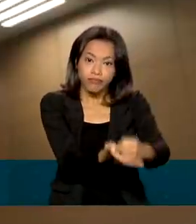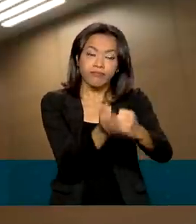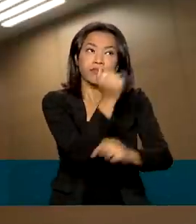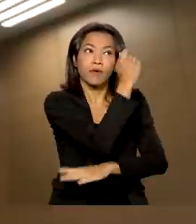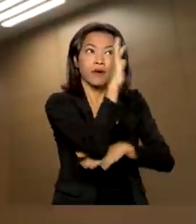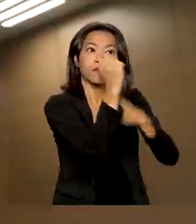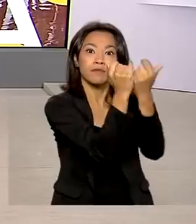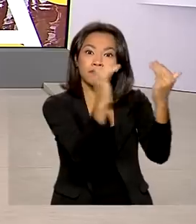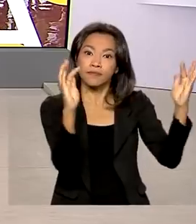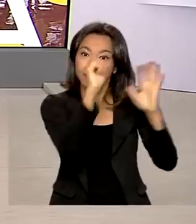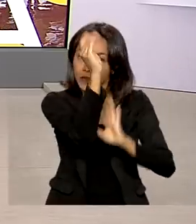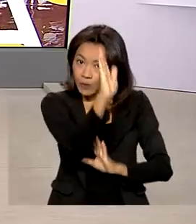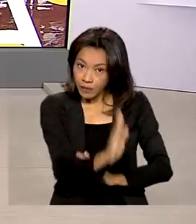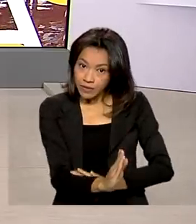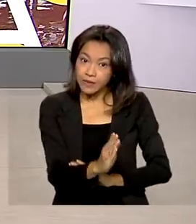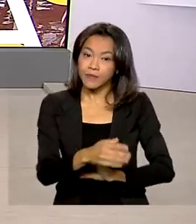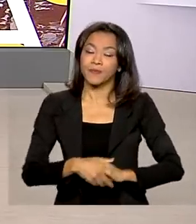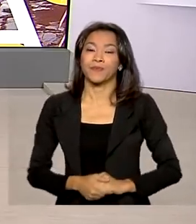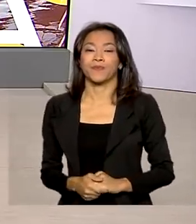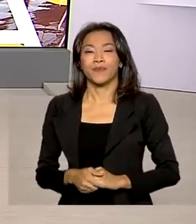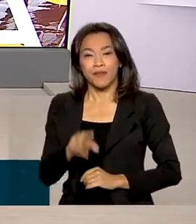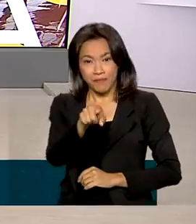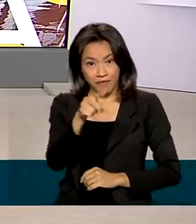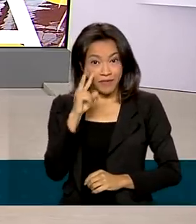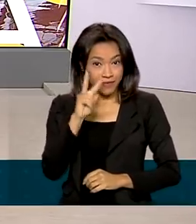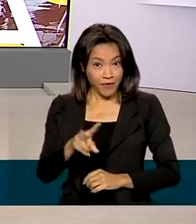com o Brasil. Para rever as